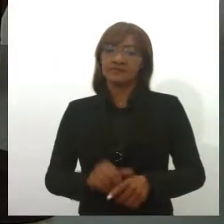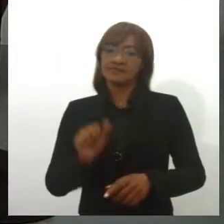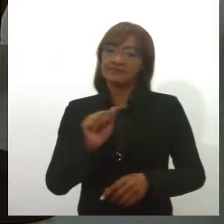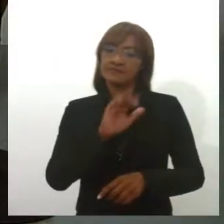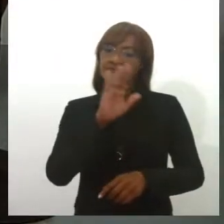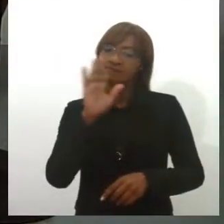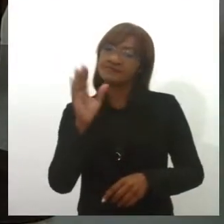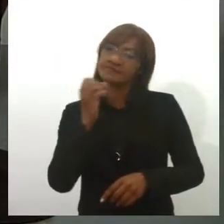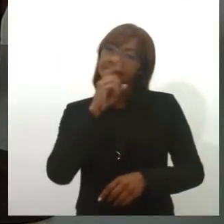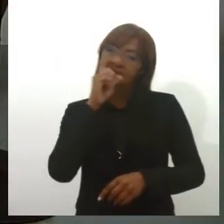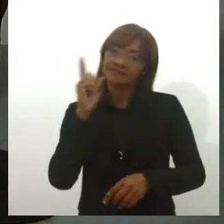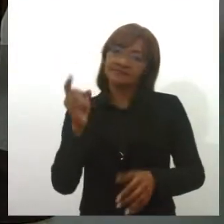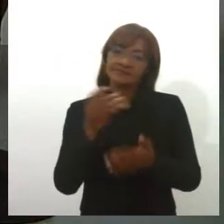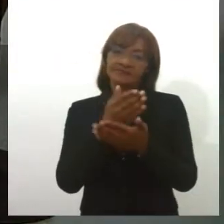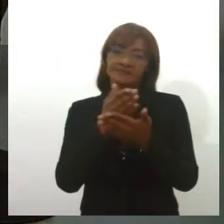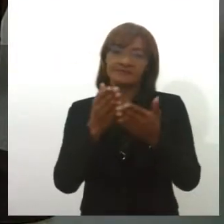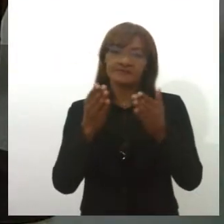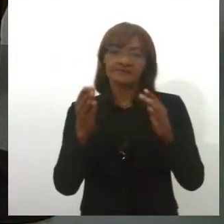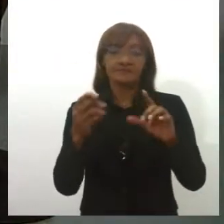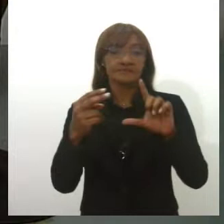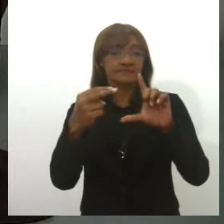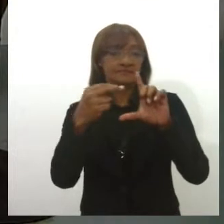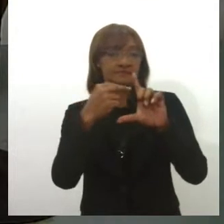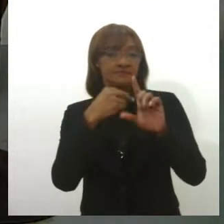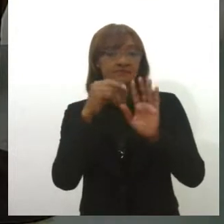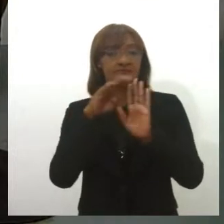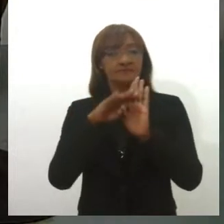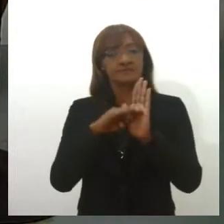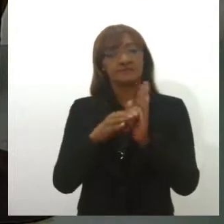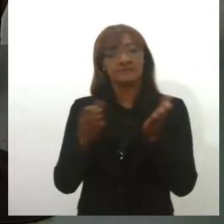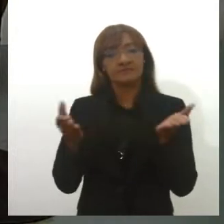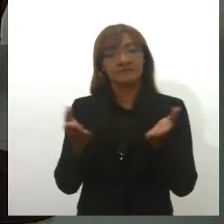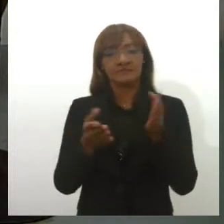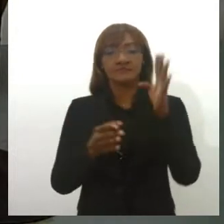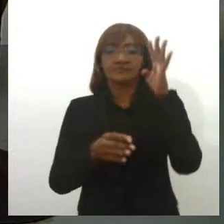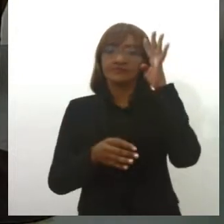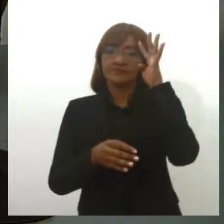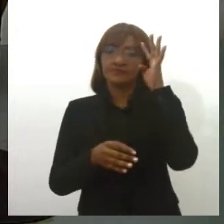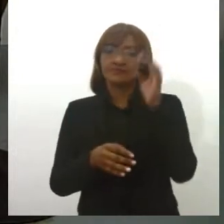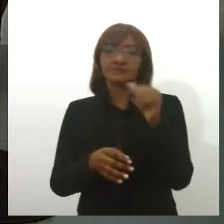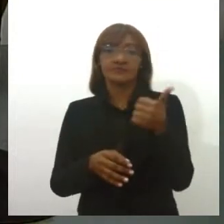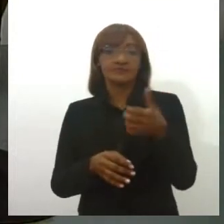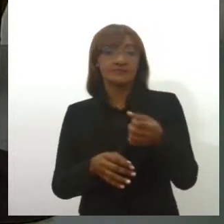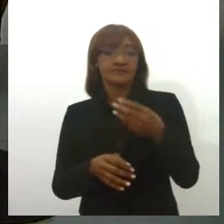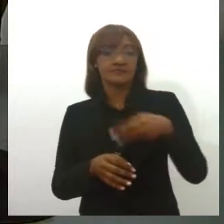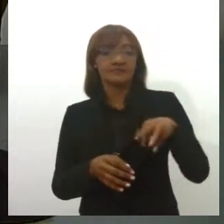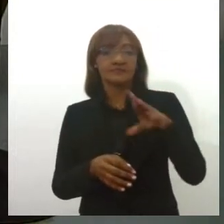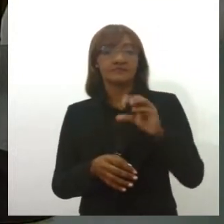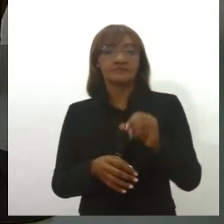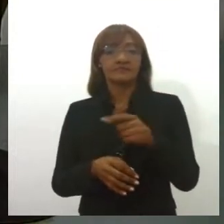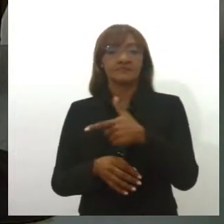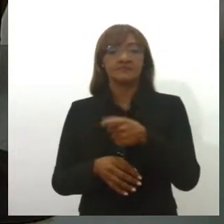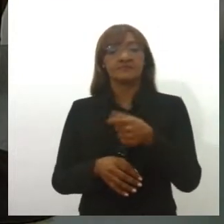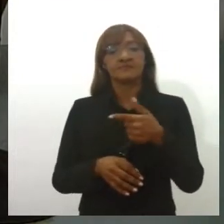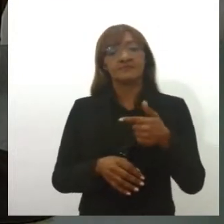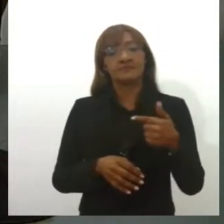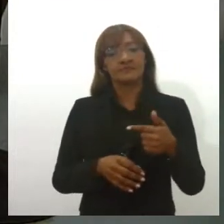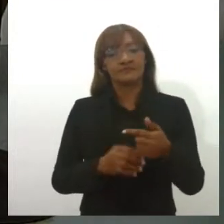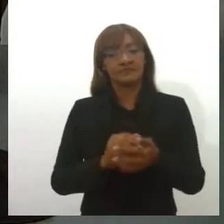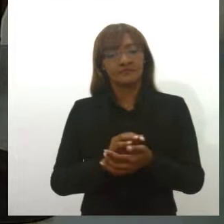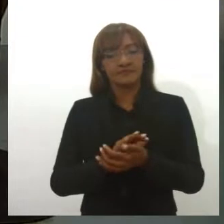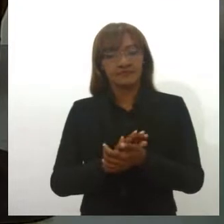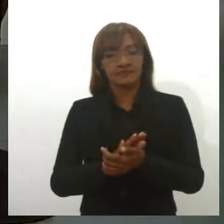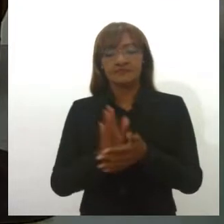Olá, bom dia para você que acompanha a nossa programação. Hoje é quarta-feira, 16 de março de 2022.